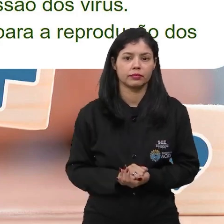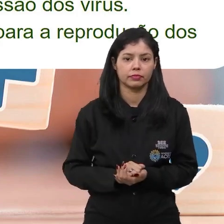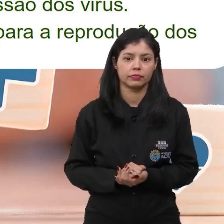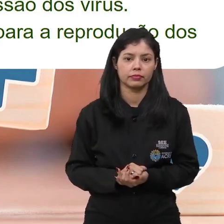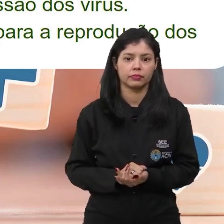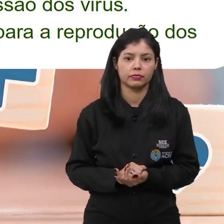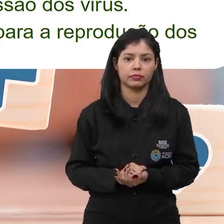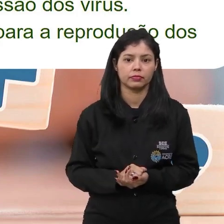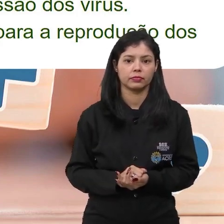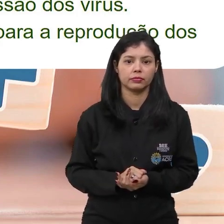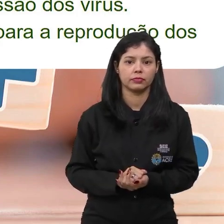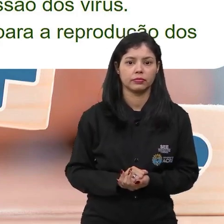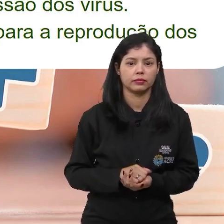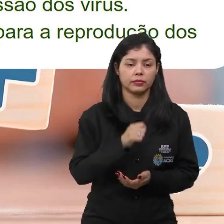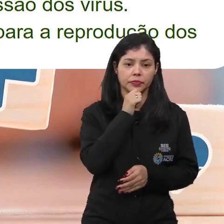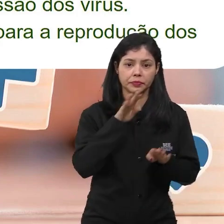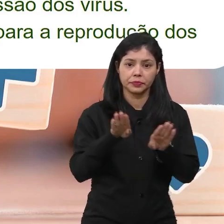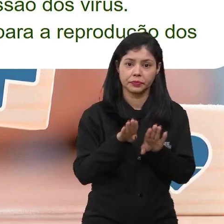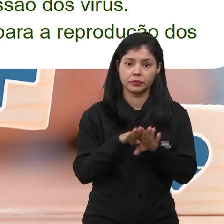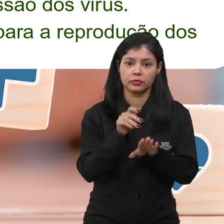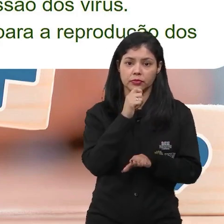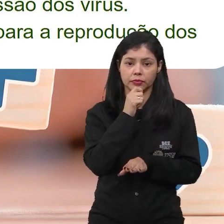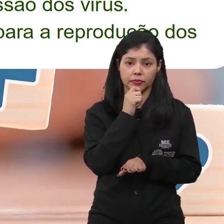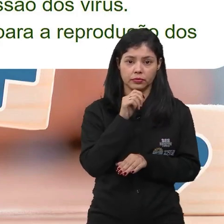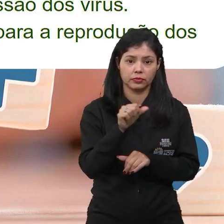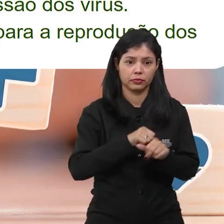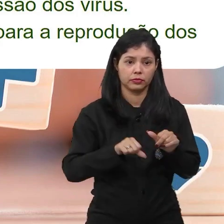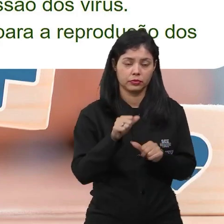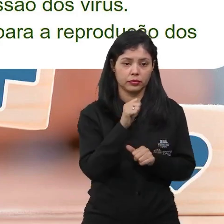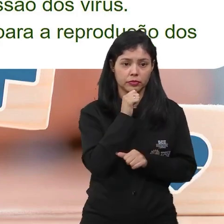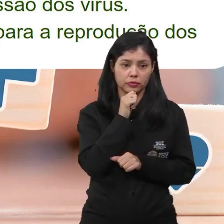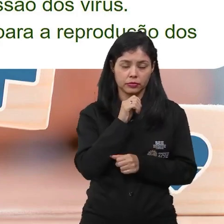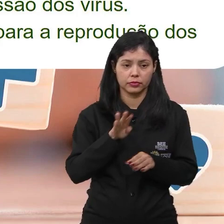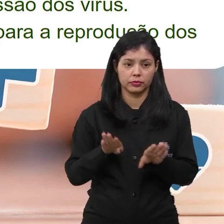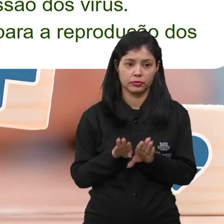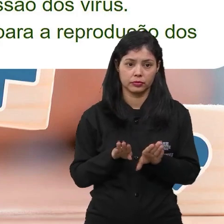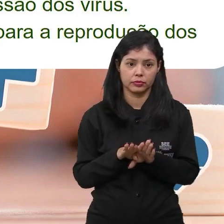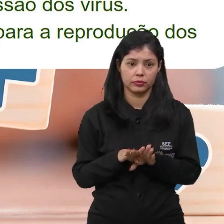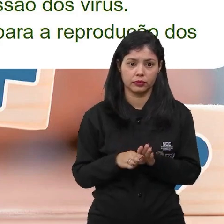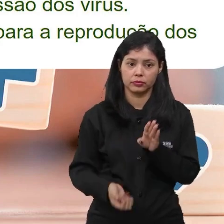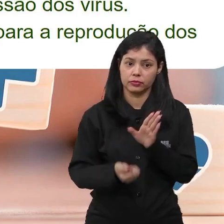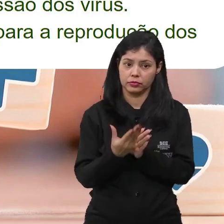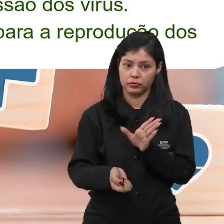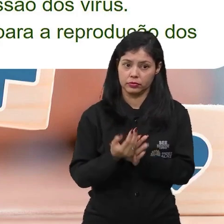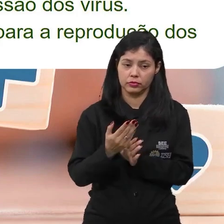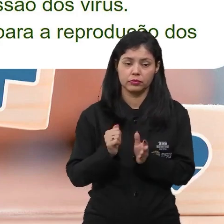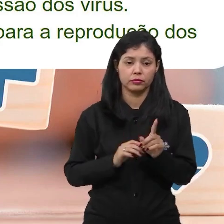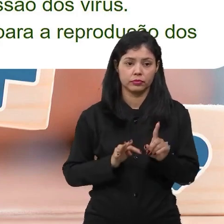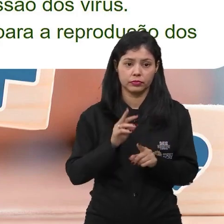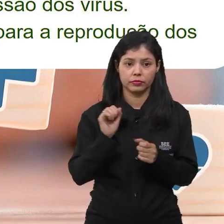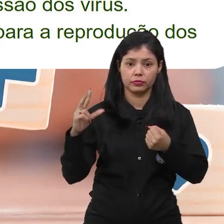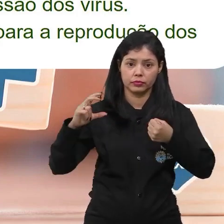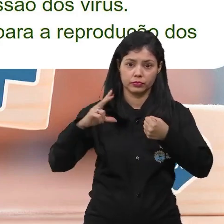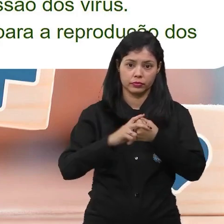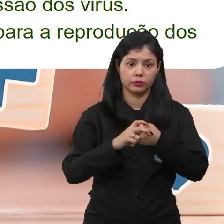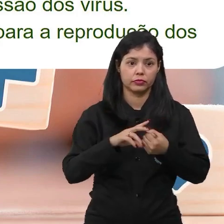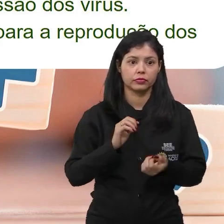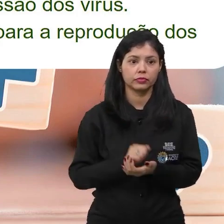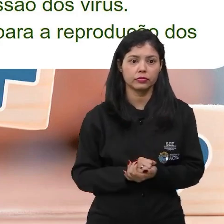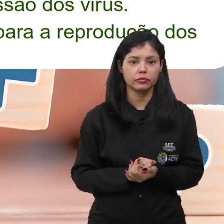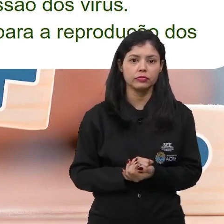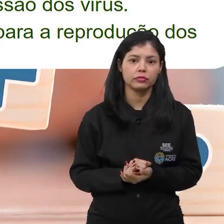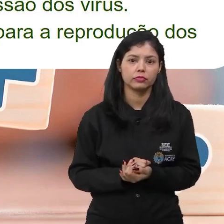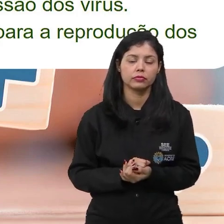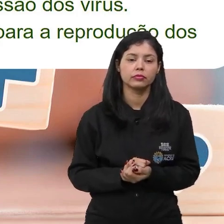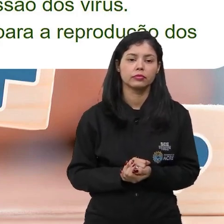a temperatura ambiente, ela não vai ter alteração na velocidade da multiplicação do vírus. A alternativa C